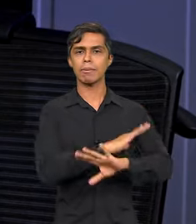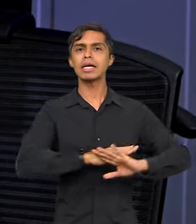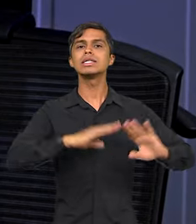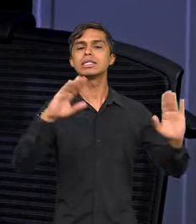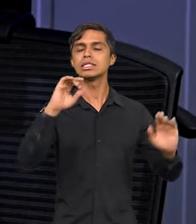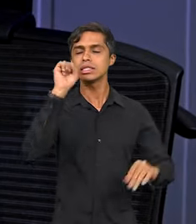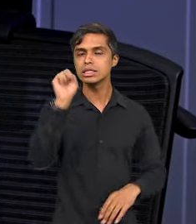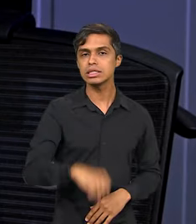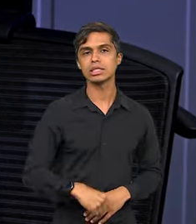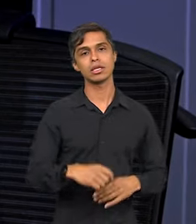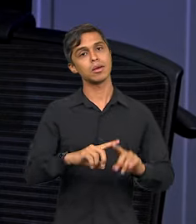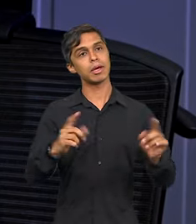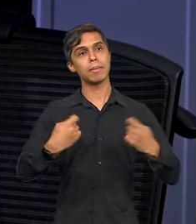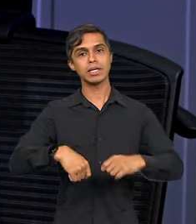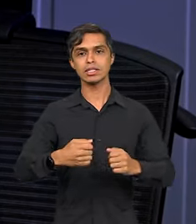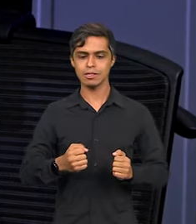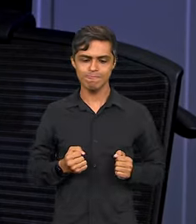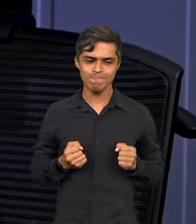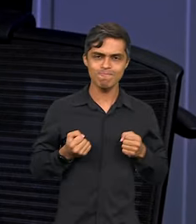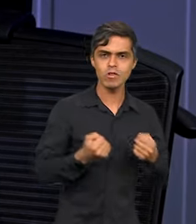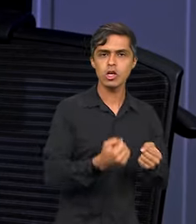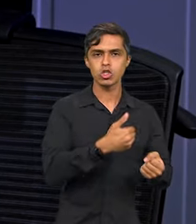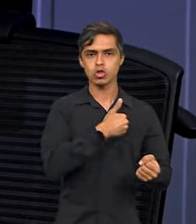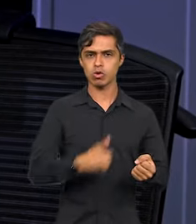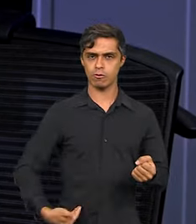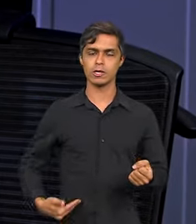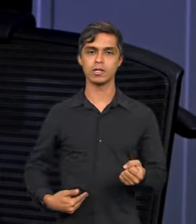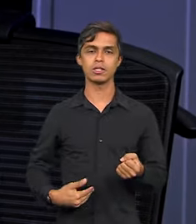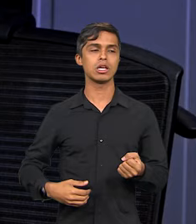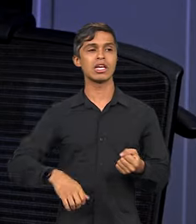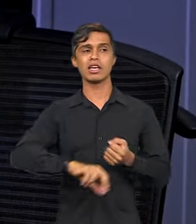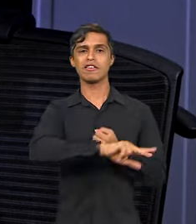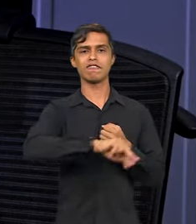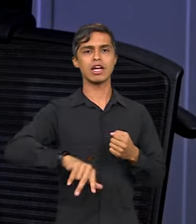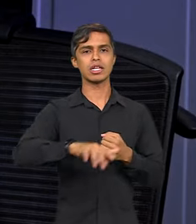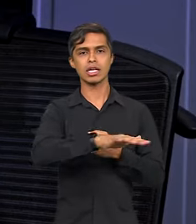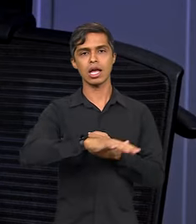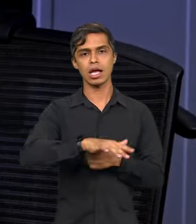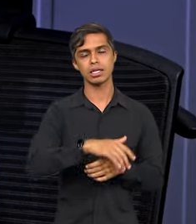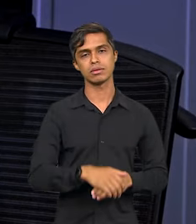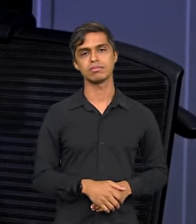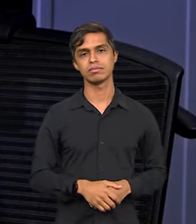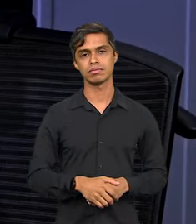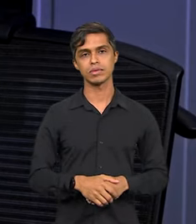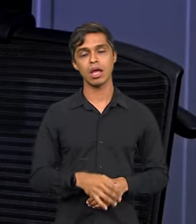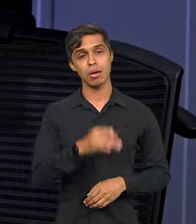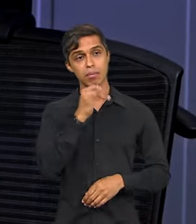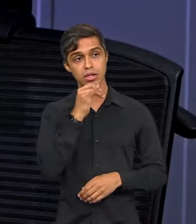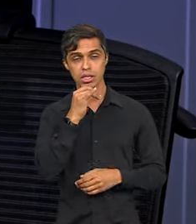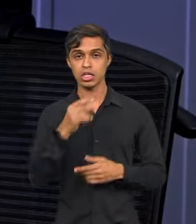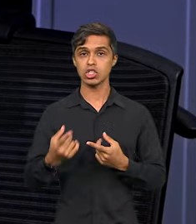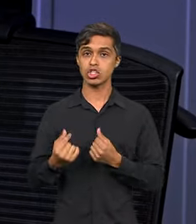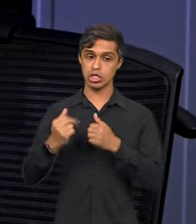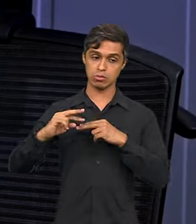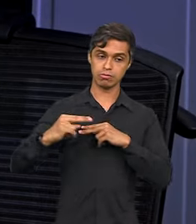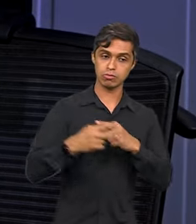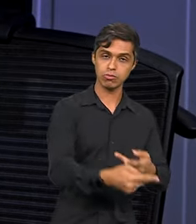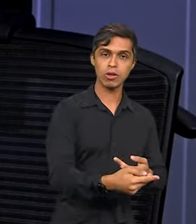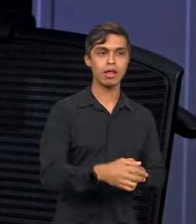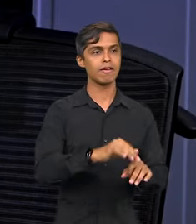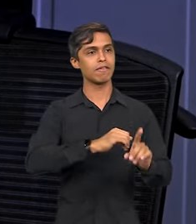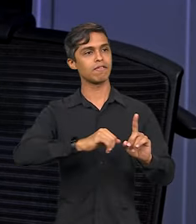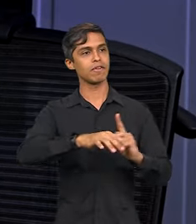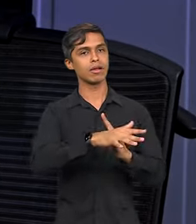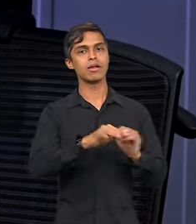E para isso ela precisa de uma forte atuação do Estado em em diversos âmbitos tanto na na transferência de renda para as